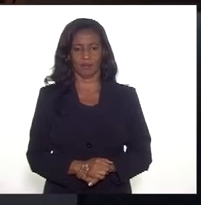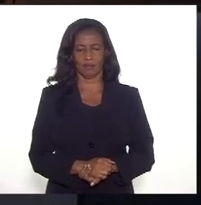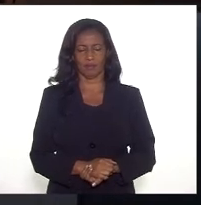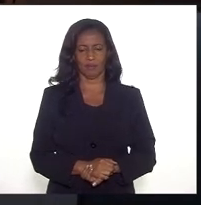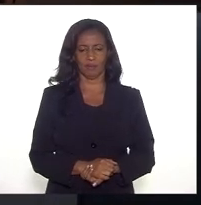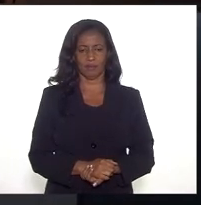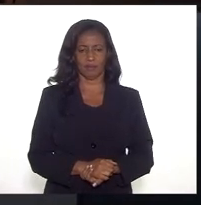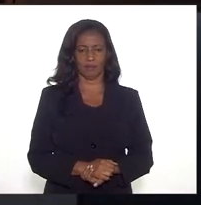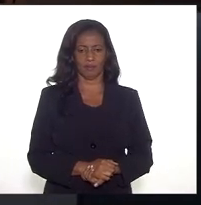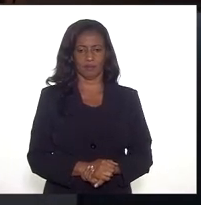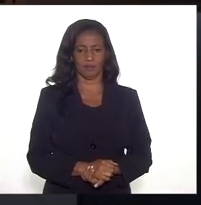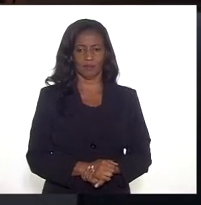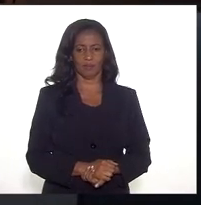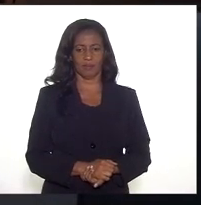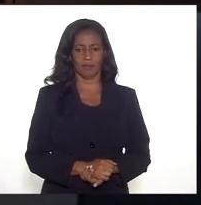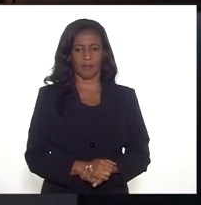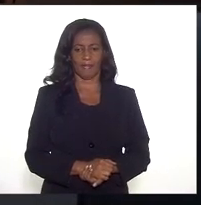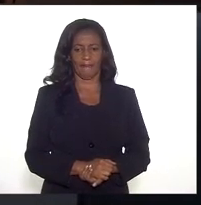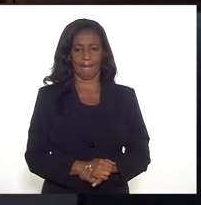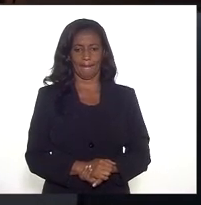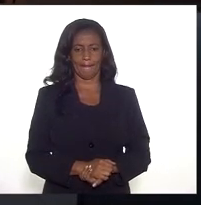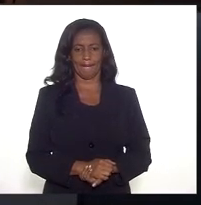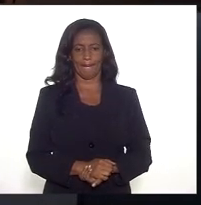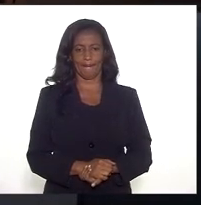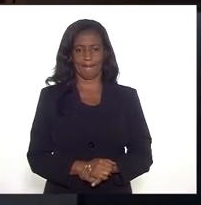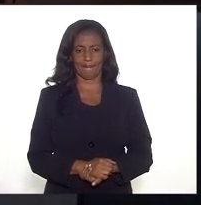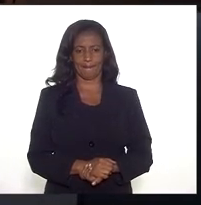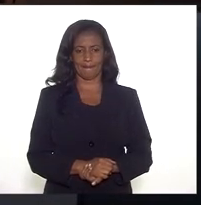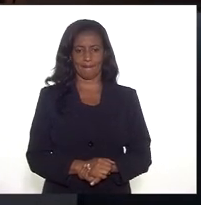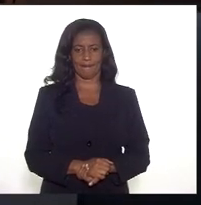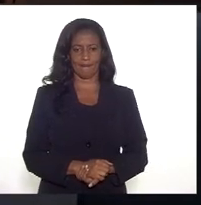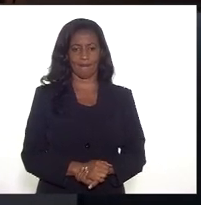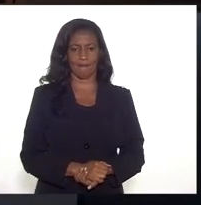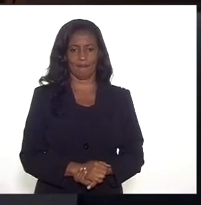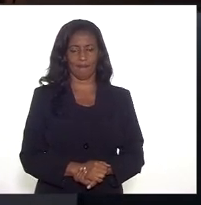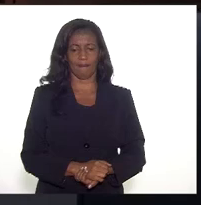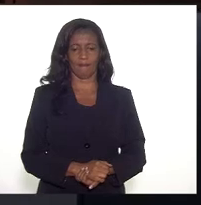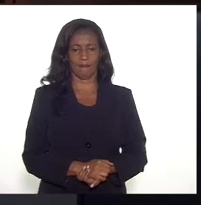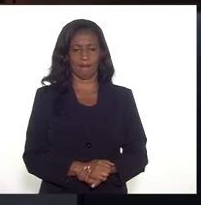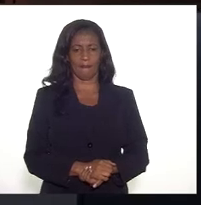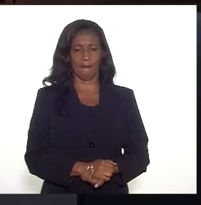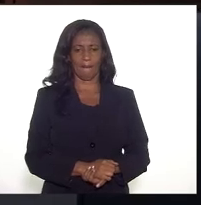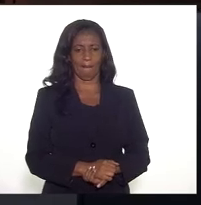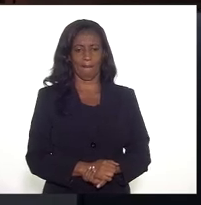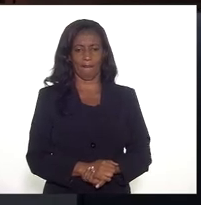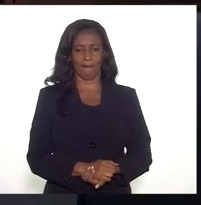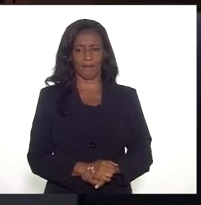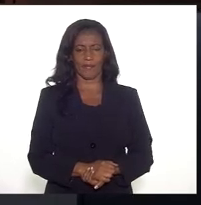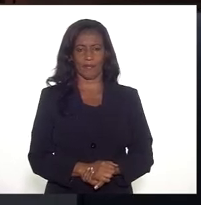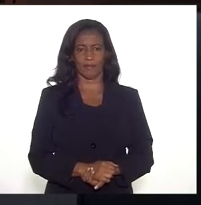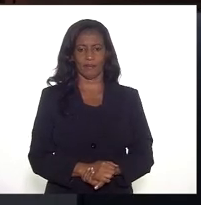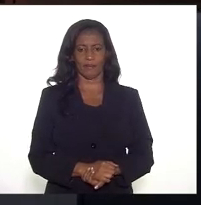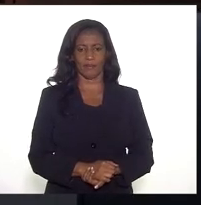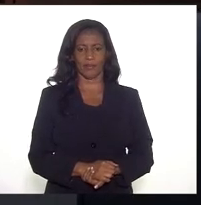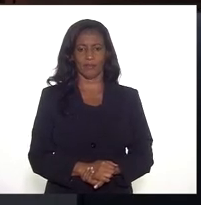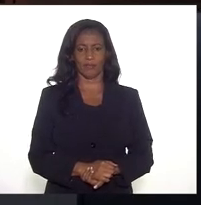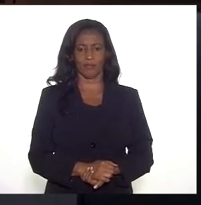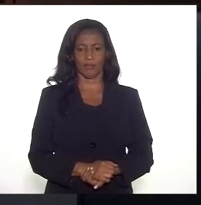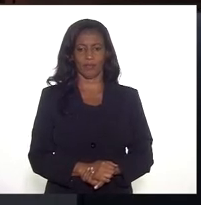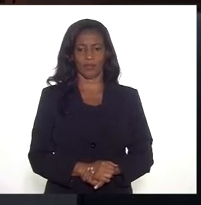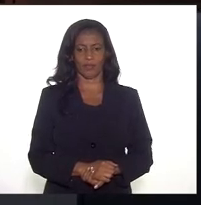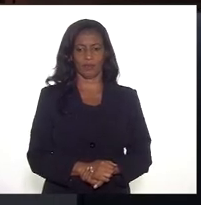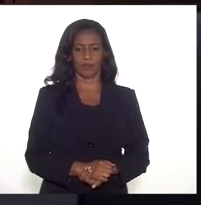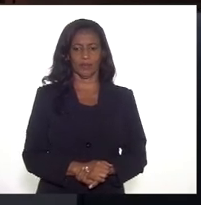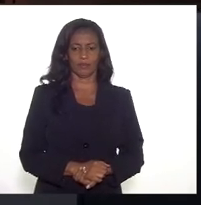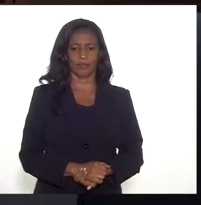Parabéns vai para toda a mesa diretora, toda os deputados, deputadas e deputados. E a direção... Pela ordem,